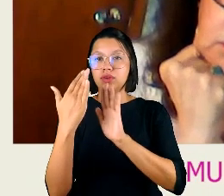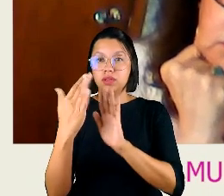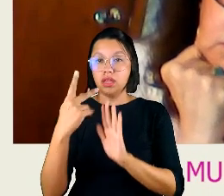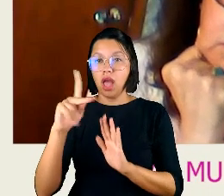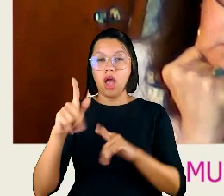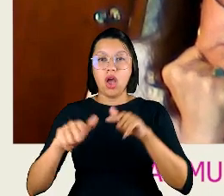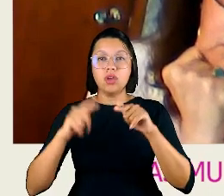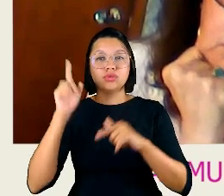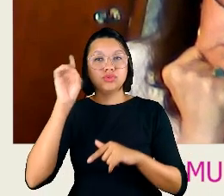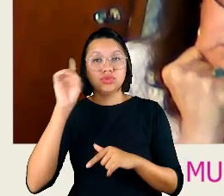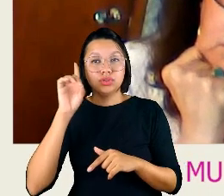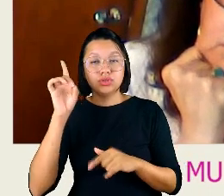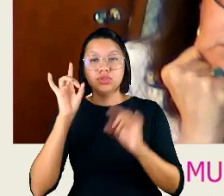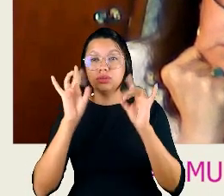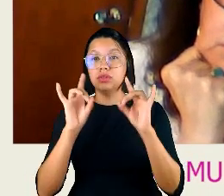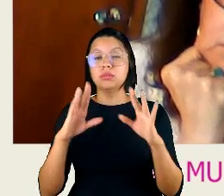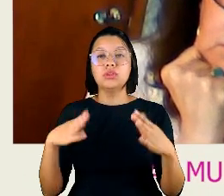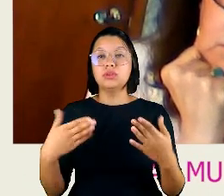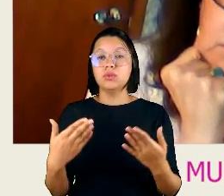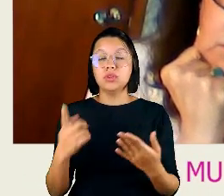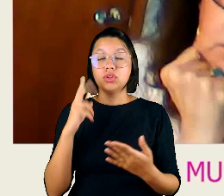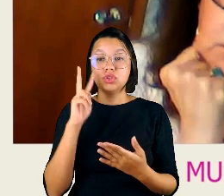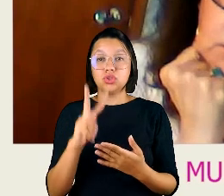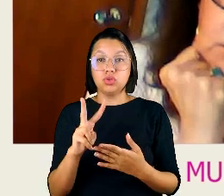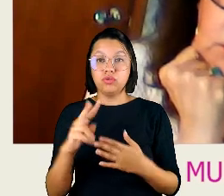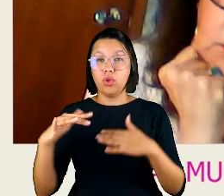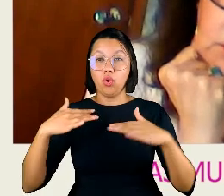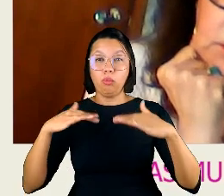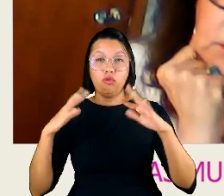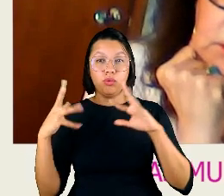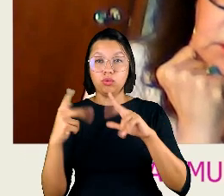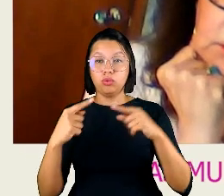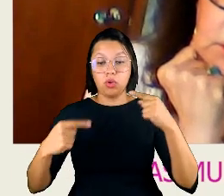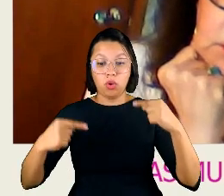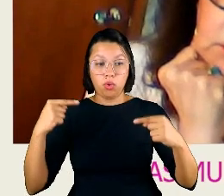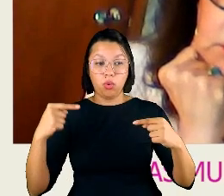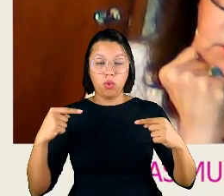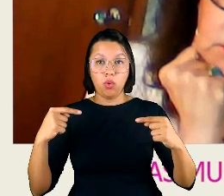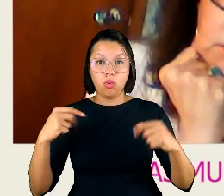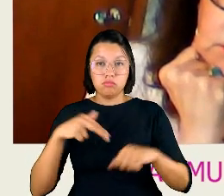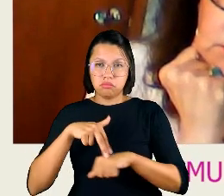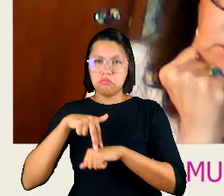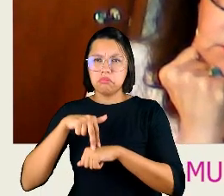quando a gente vê um movimento totalmente oposto se posicionando e fazendo